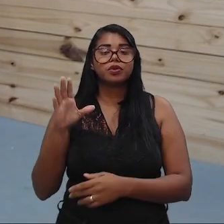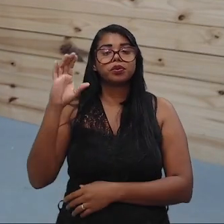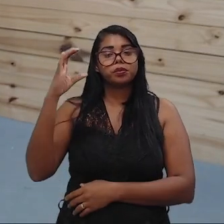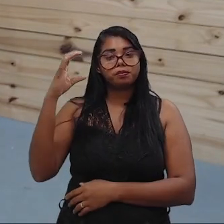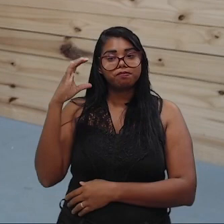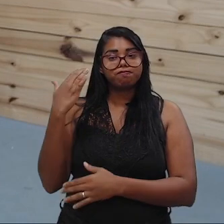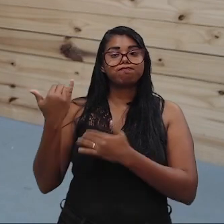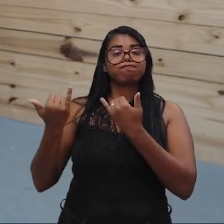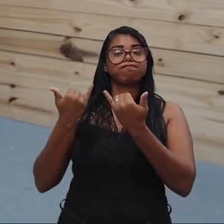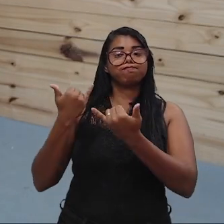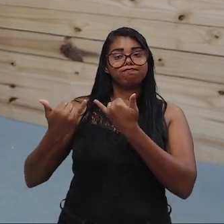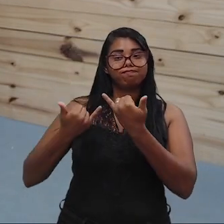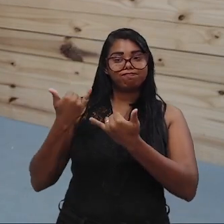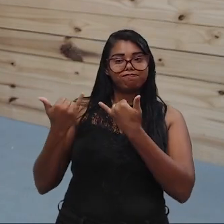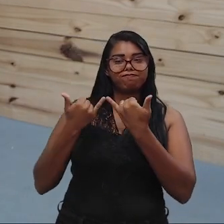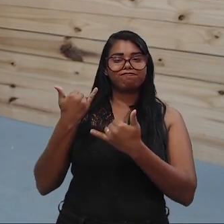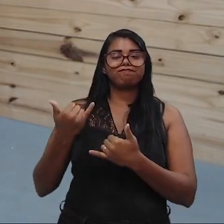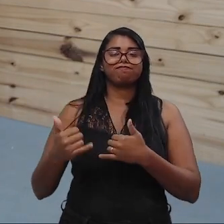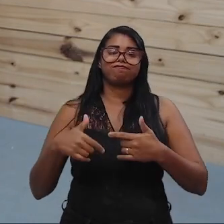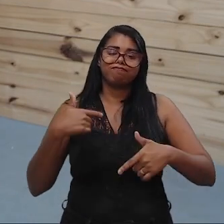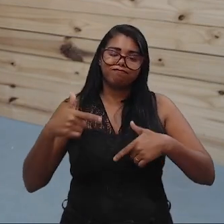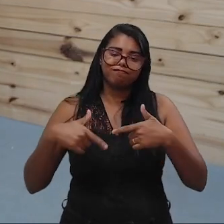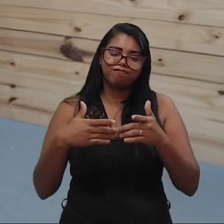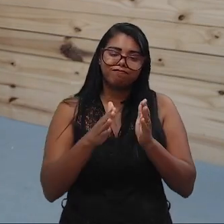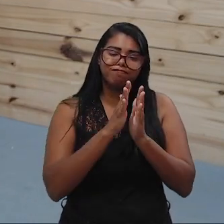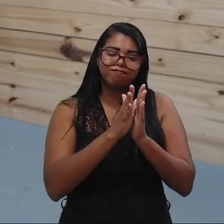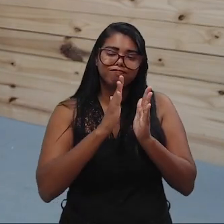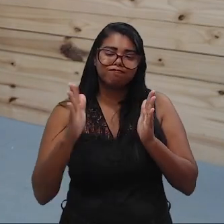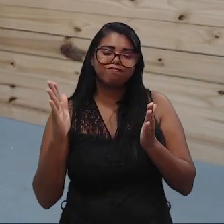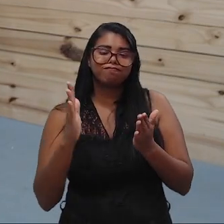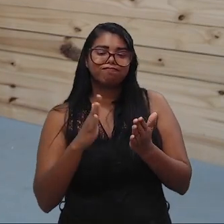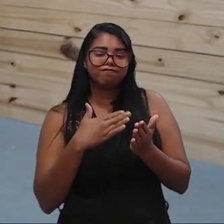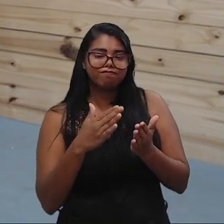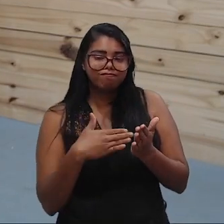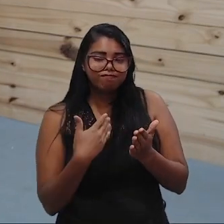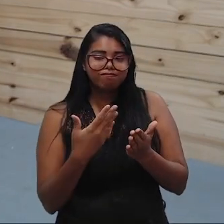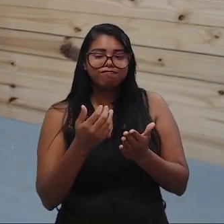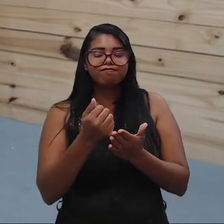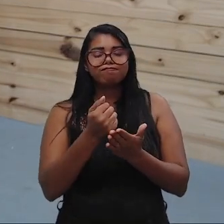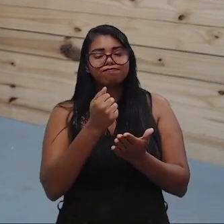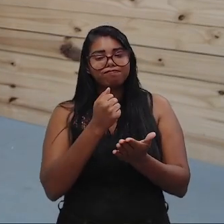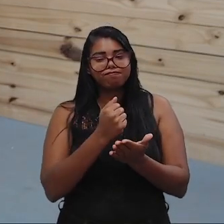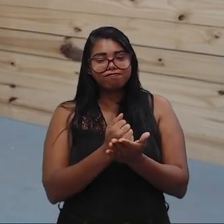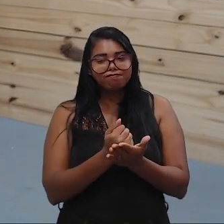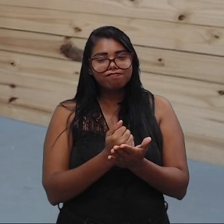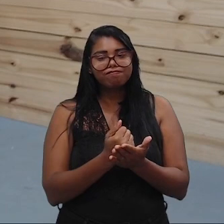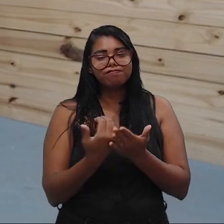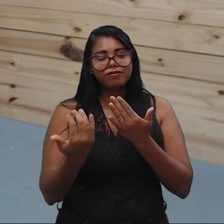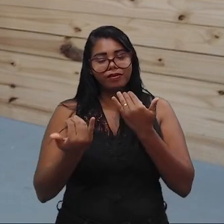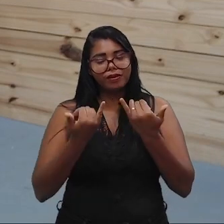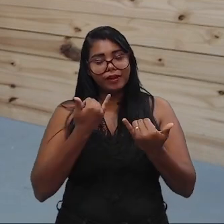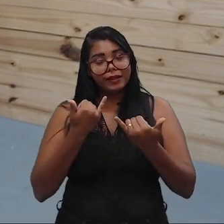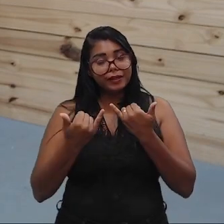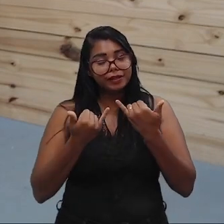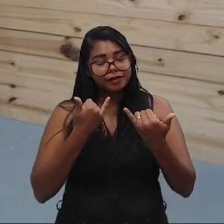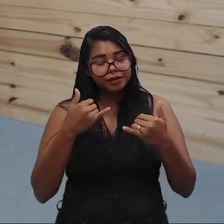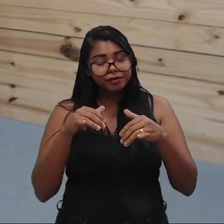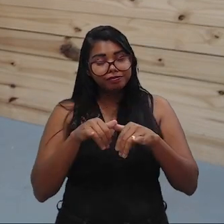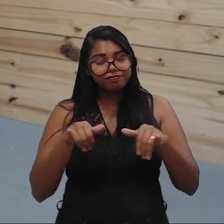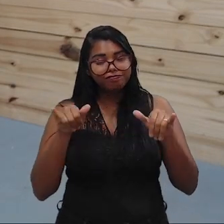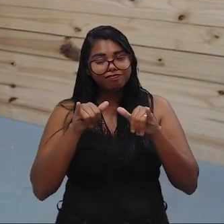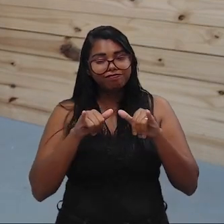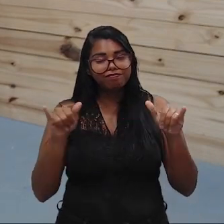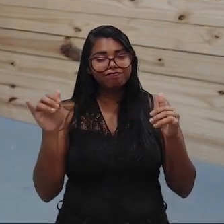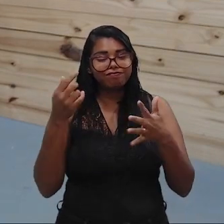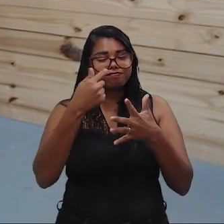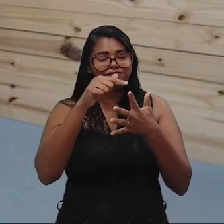da informação. Nós trabalhamos com biblioteca, nós trabalhamos com arquivos, nós trabalhamos com a informação e o nosso